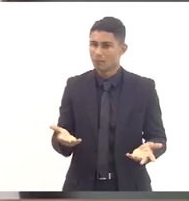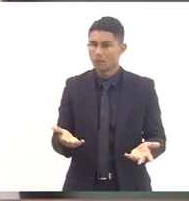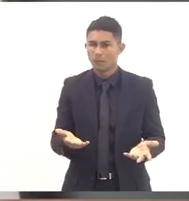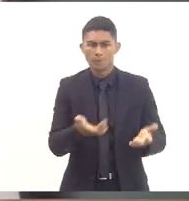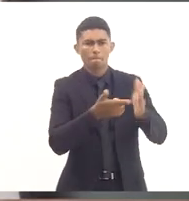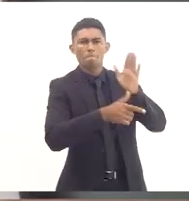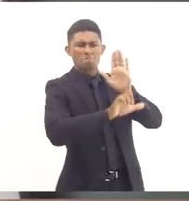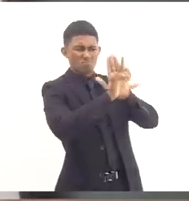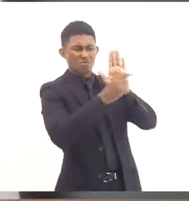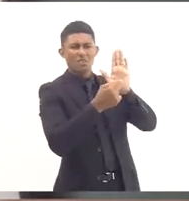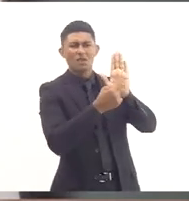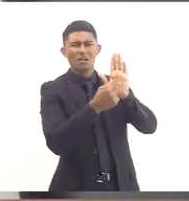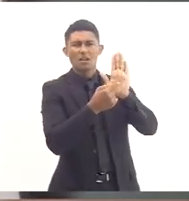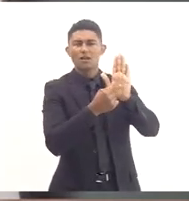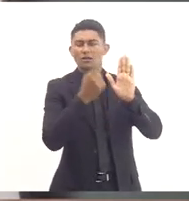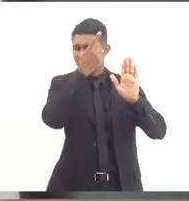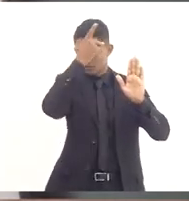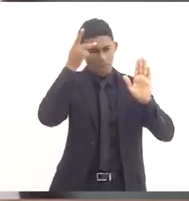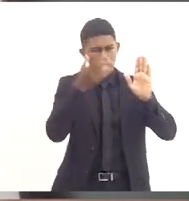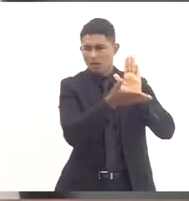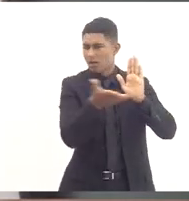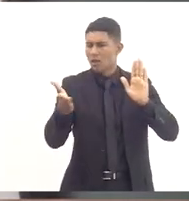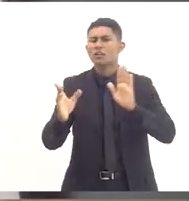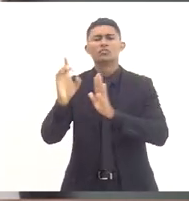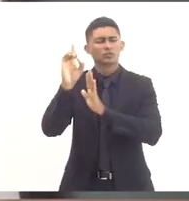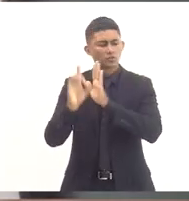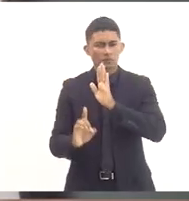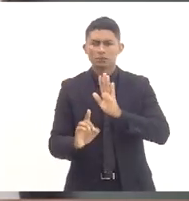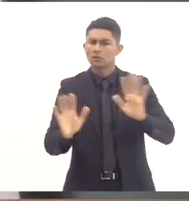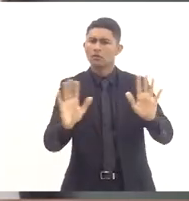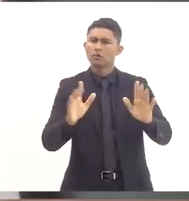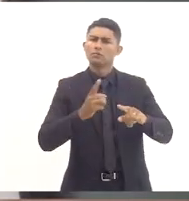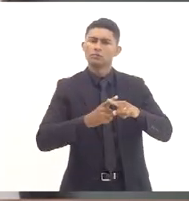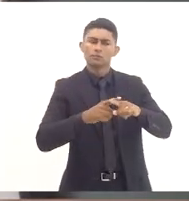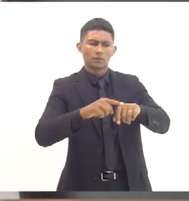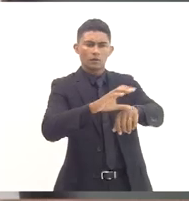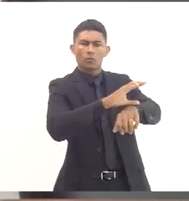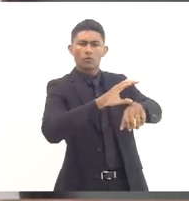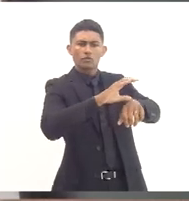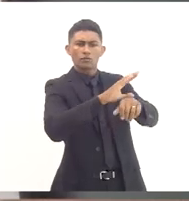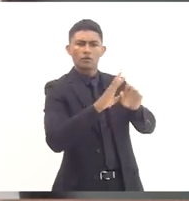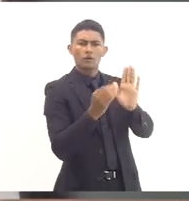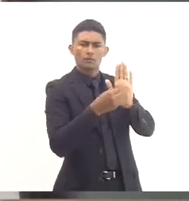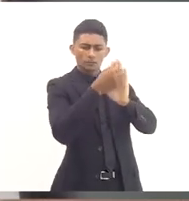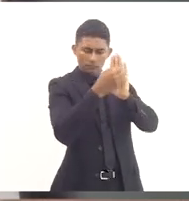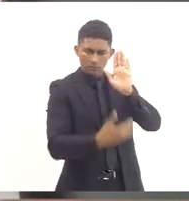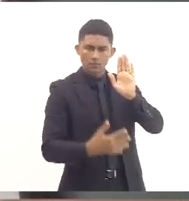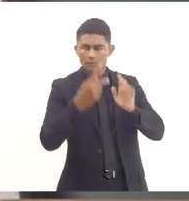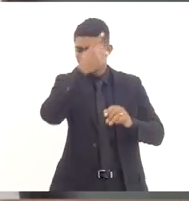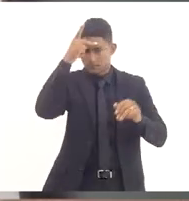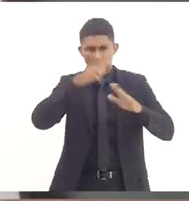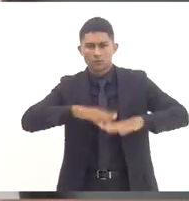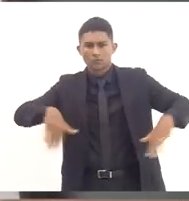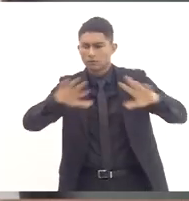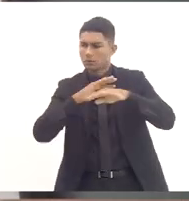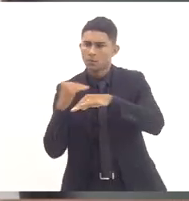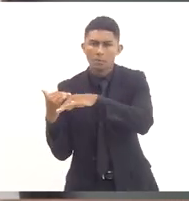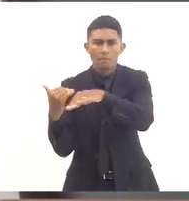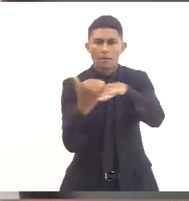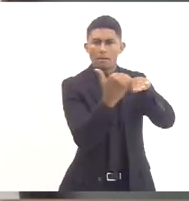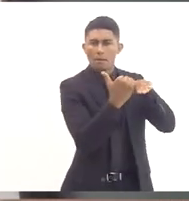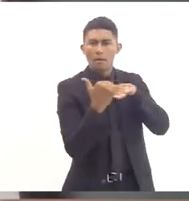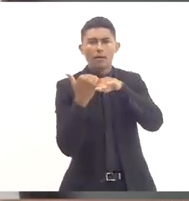de lei para dizer que essas pessoas têm direito né porque a Constituição diz que todos são iguais perante a lei e que todos tenham seus direitos garantidos pela constituição